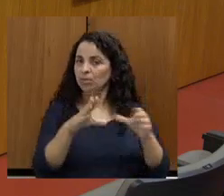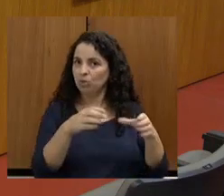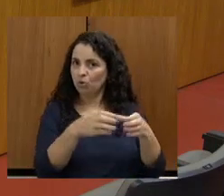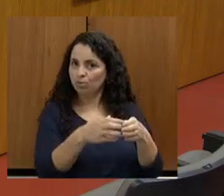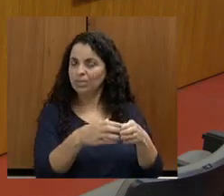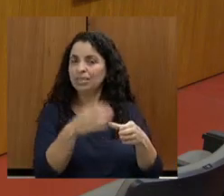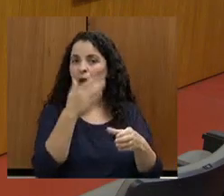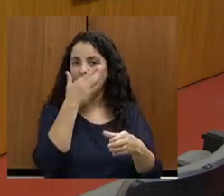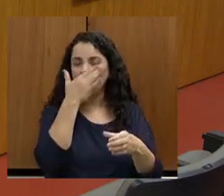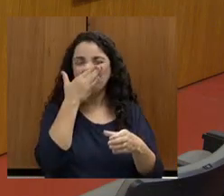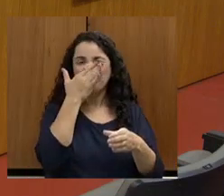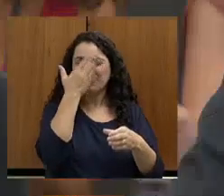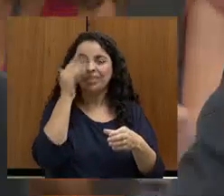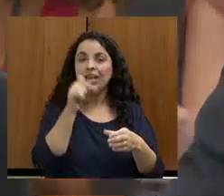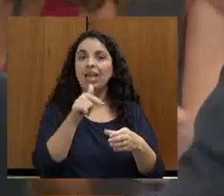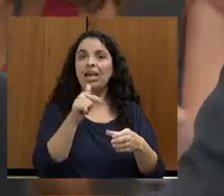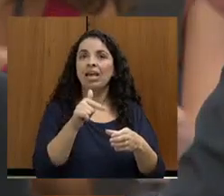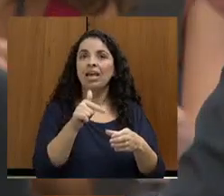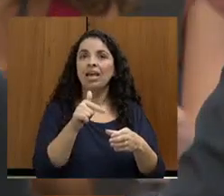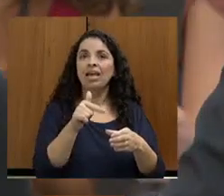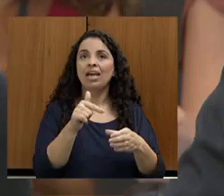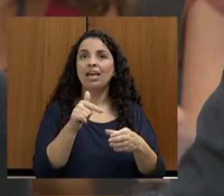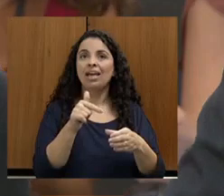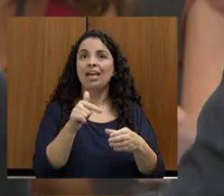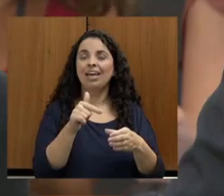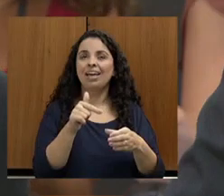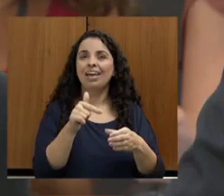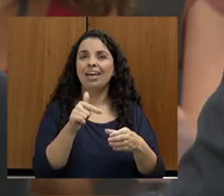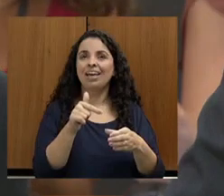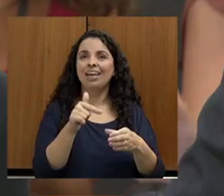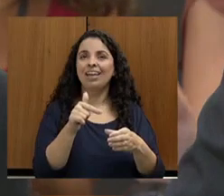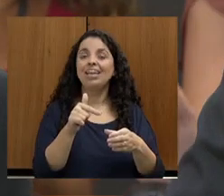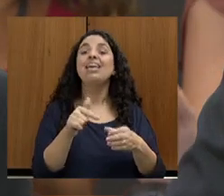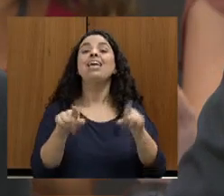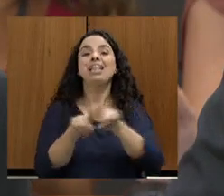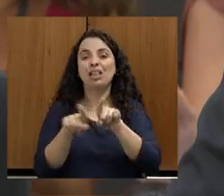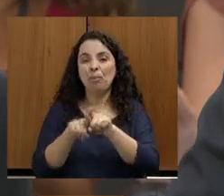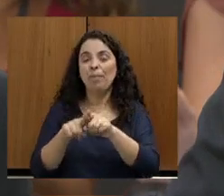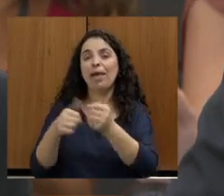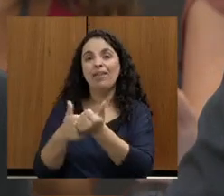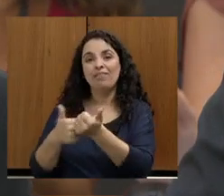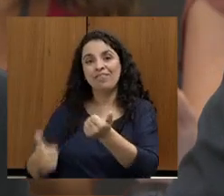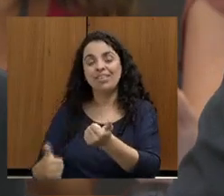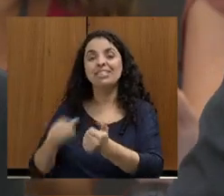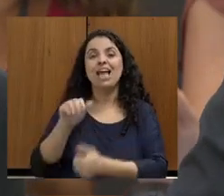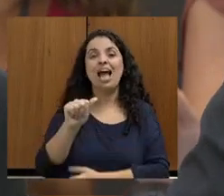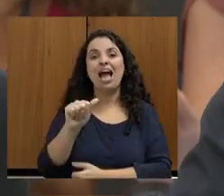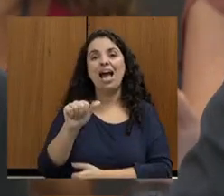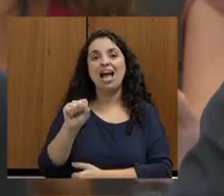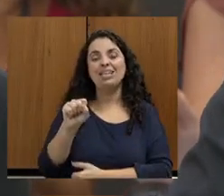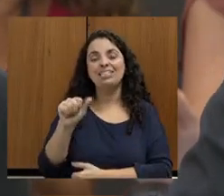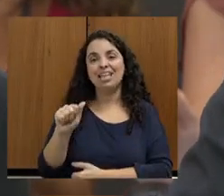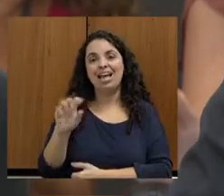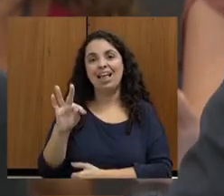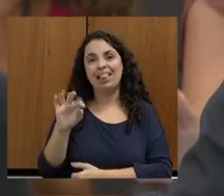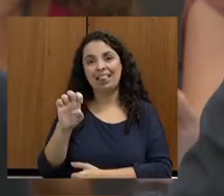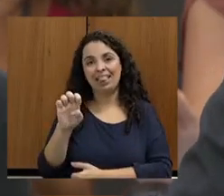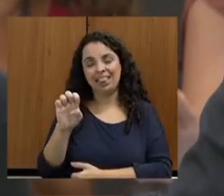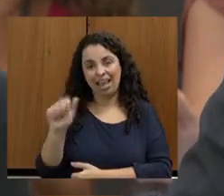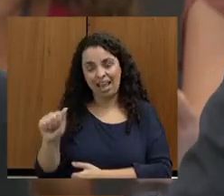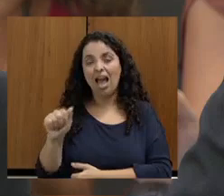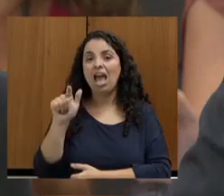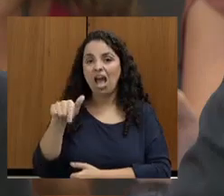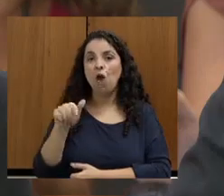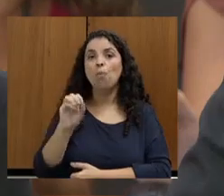na verdade, é vice-presidente da Comissão de Defesa, sim, do Direito da Pessoa com Deficiência da UAB e vice-presidente da Azateia, que é uma ONG